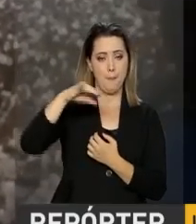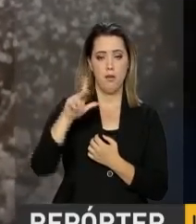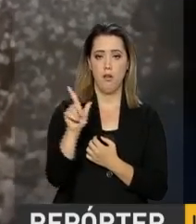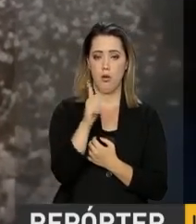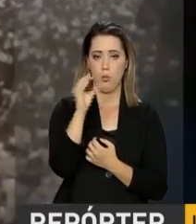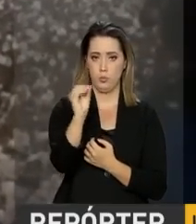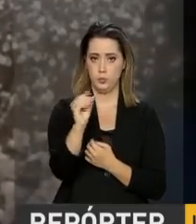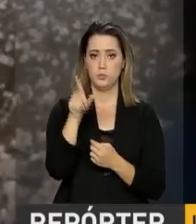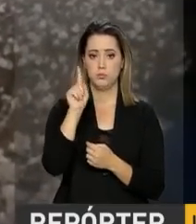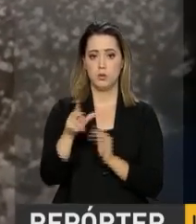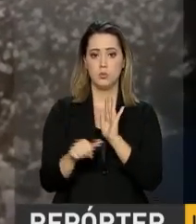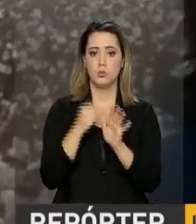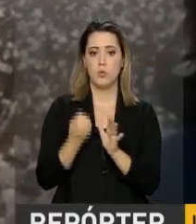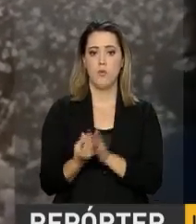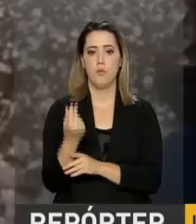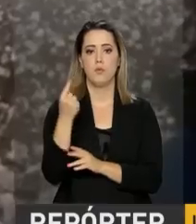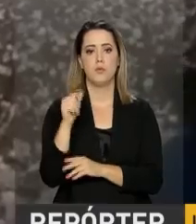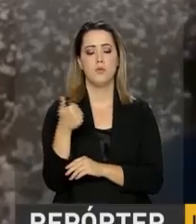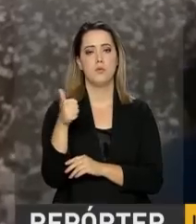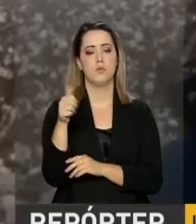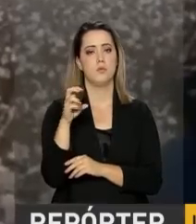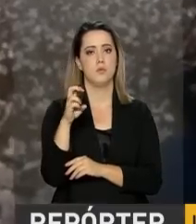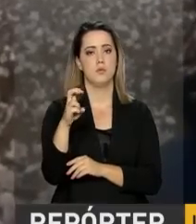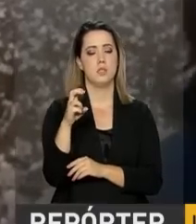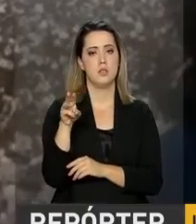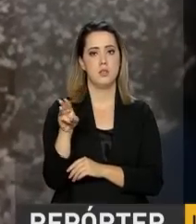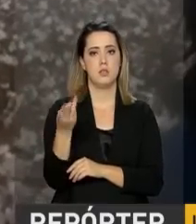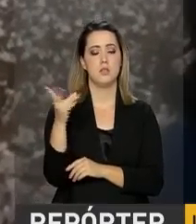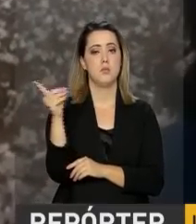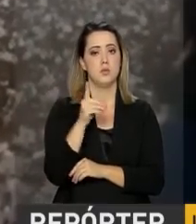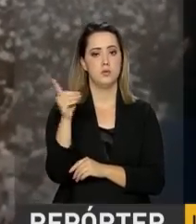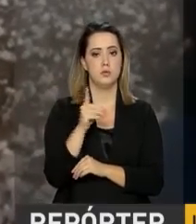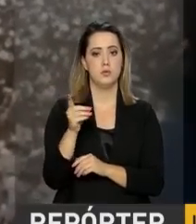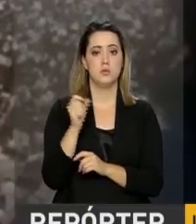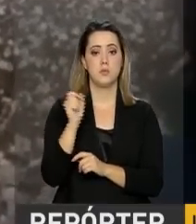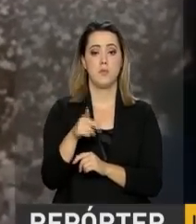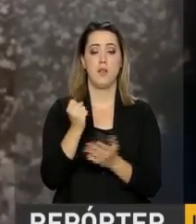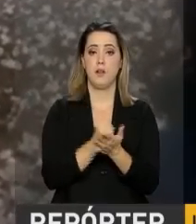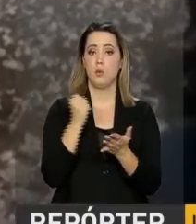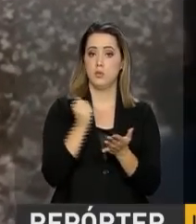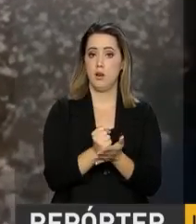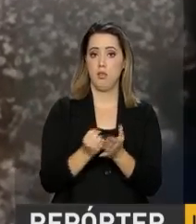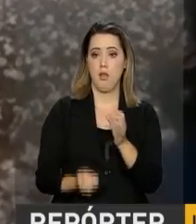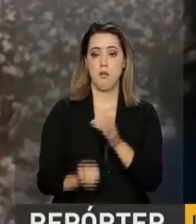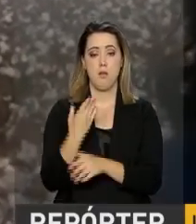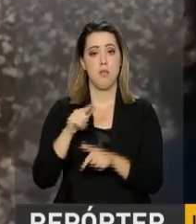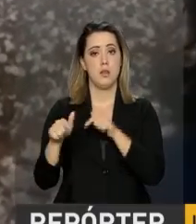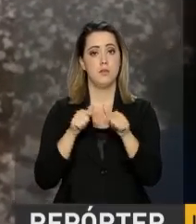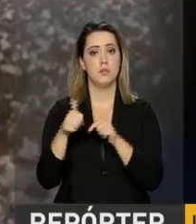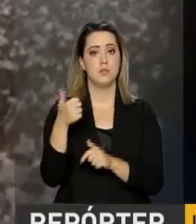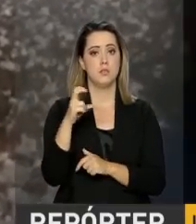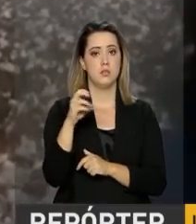Verde o empreendimento custou cerca de 115 milhões de dólares e vai empregar diretamente 150